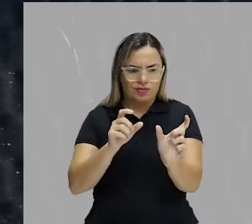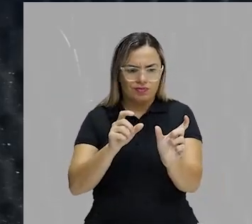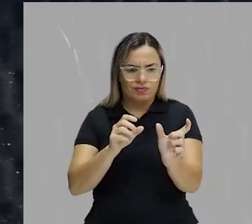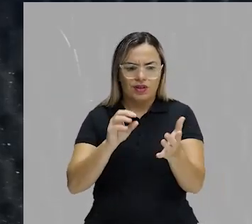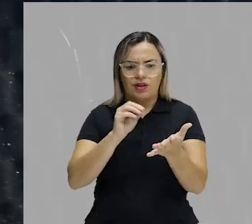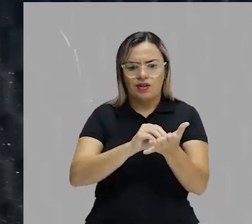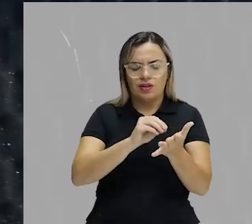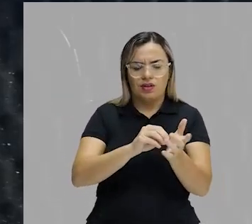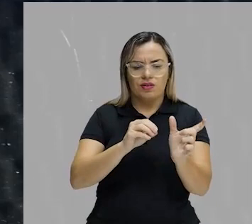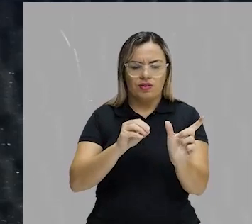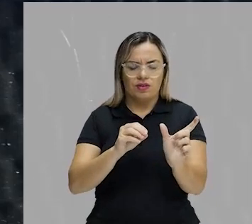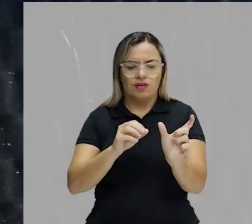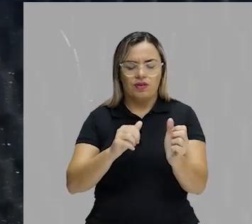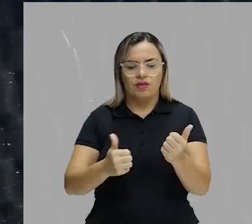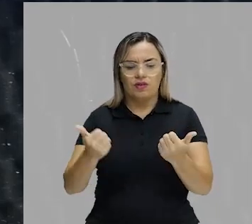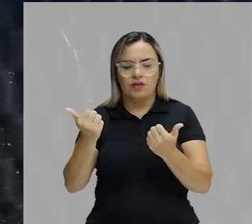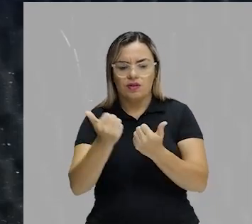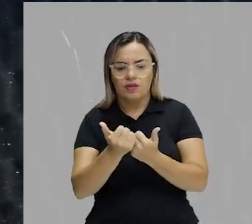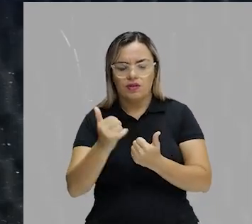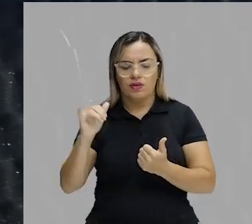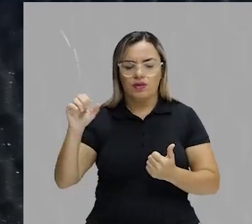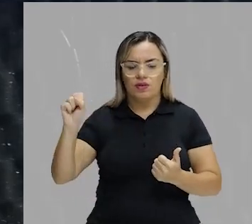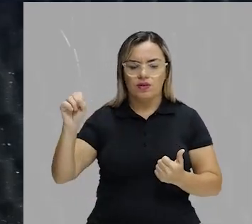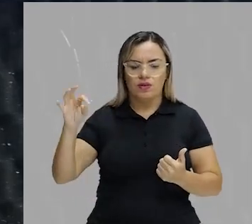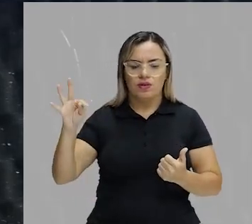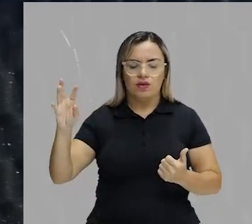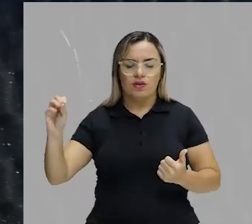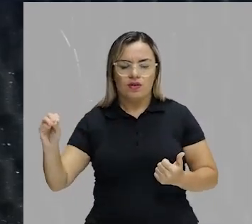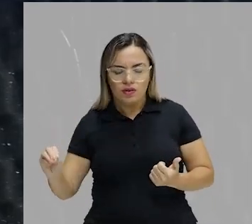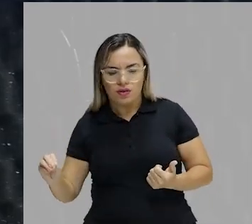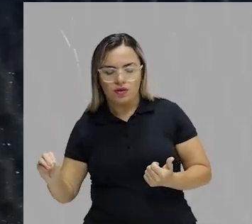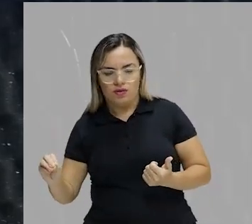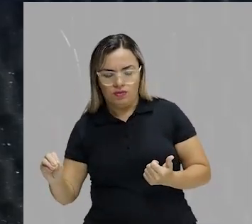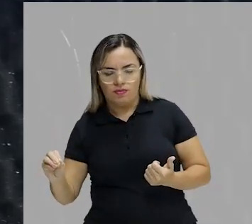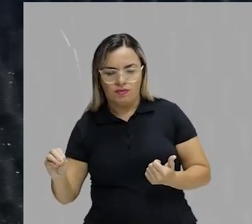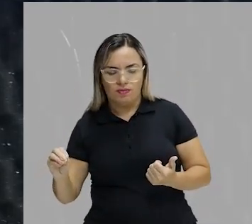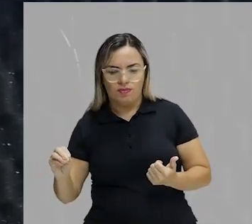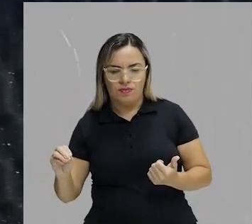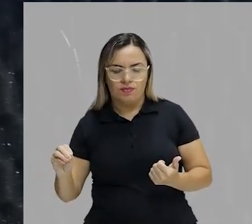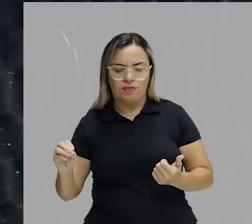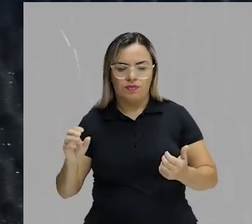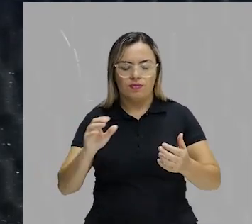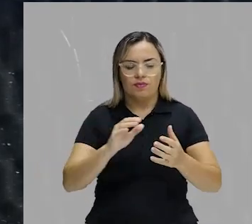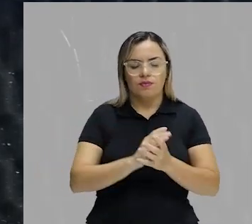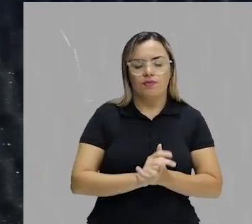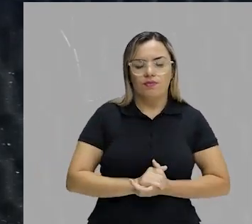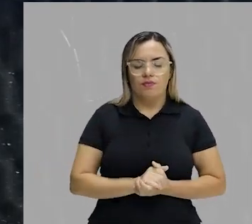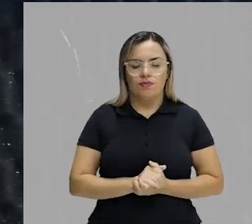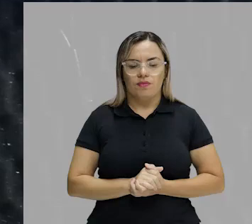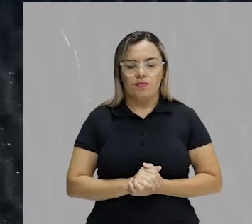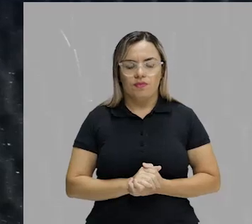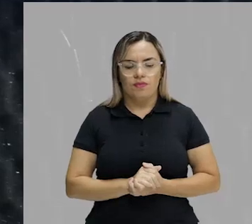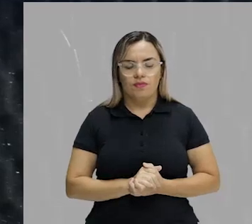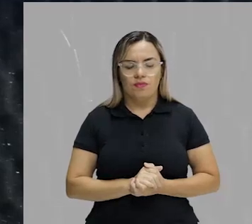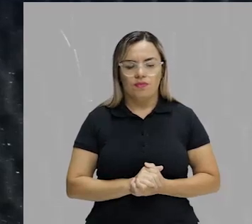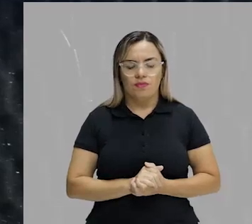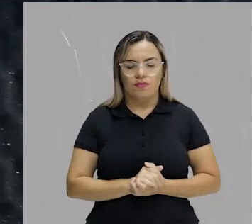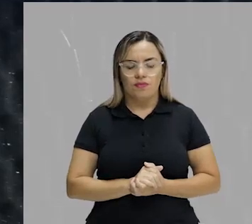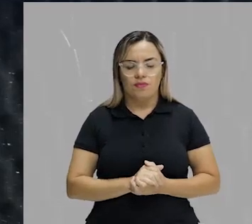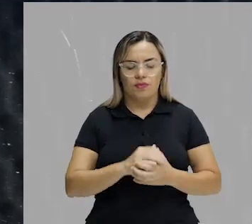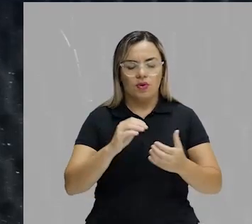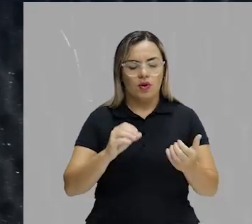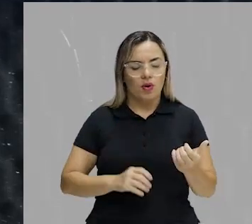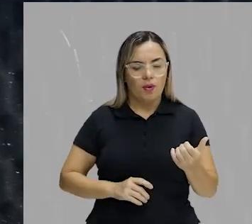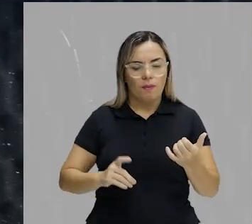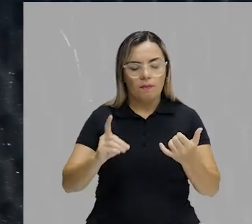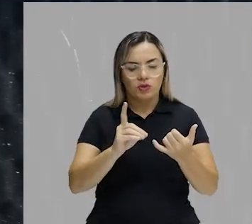Ele confirmou que isto é objeto direto. No lugar do isto, eu coloco uma oração subordinada que vai ter a mesma função